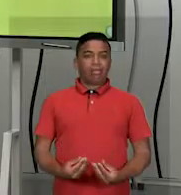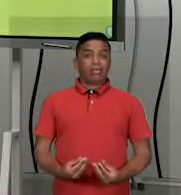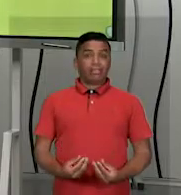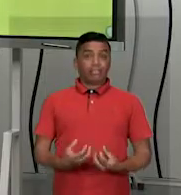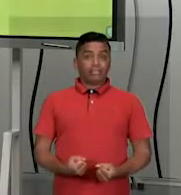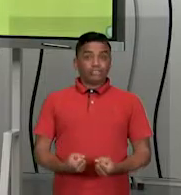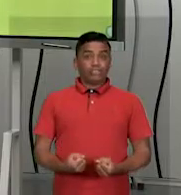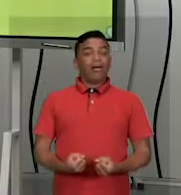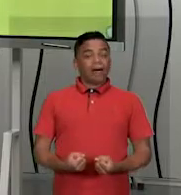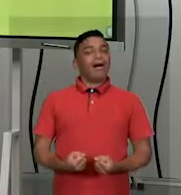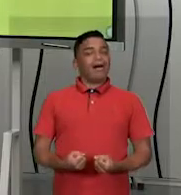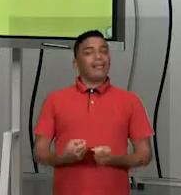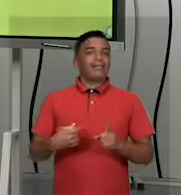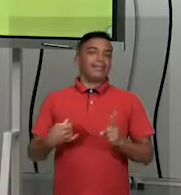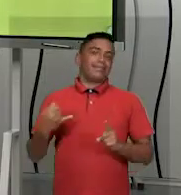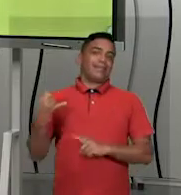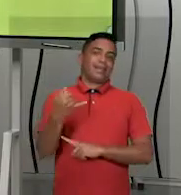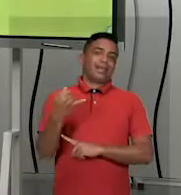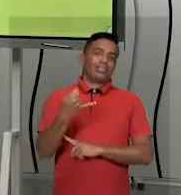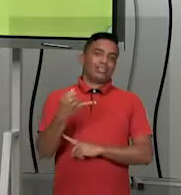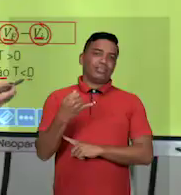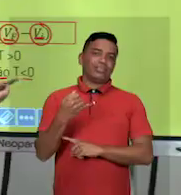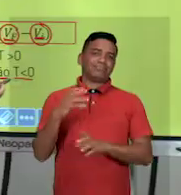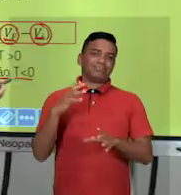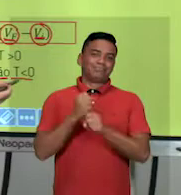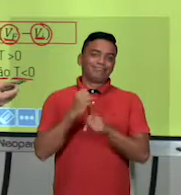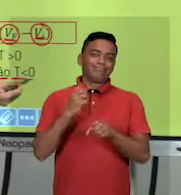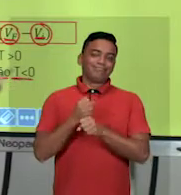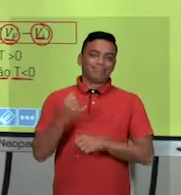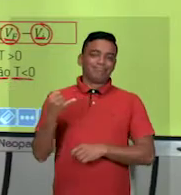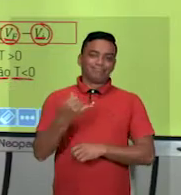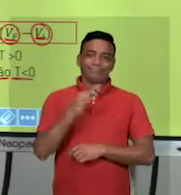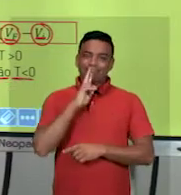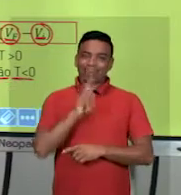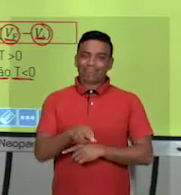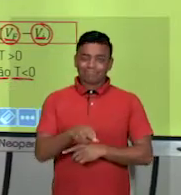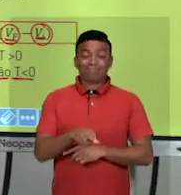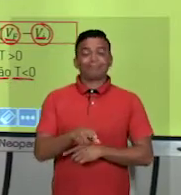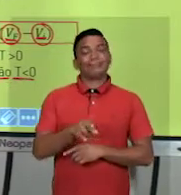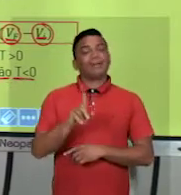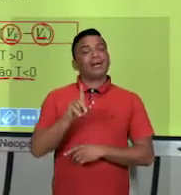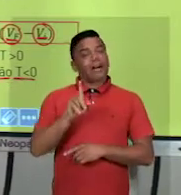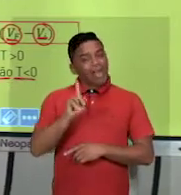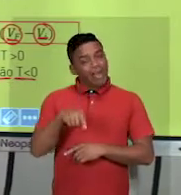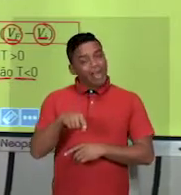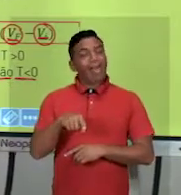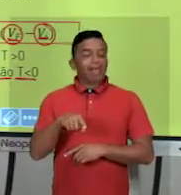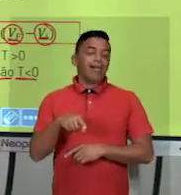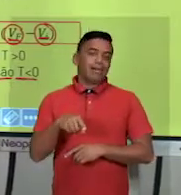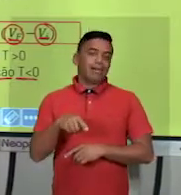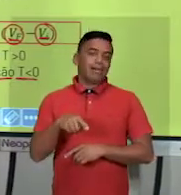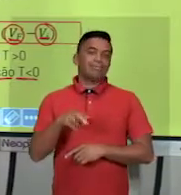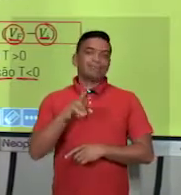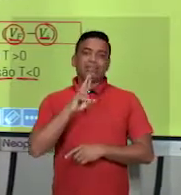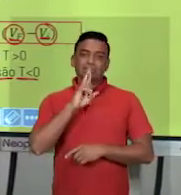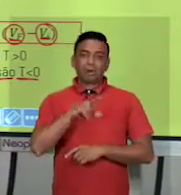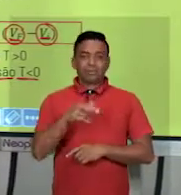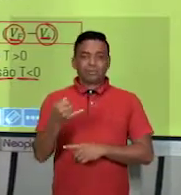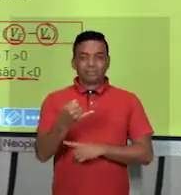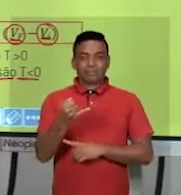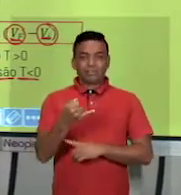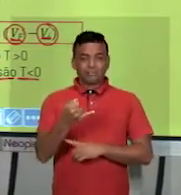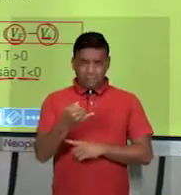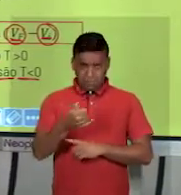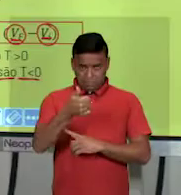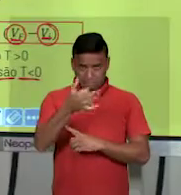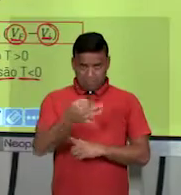vai dar um resultado negativo. O que significa, então, que nós vamos ter, nesse caso, um trabalho negativo. Correto?